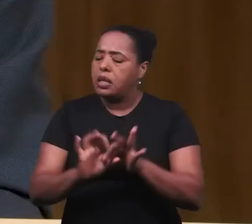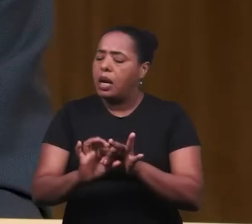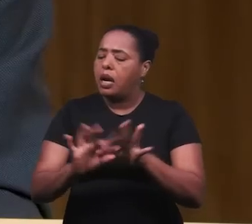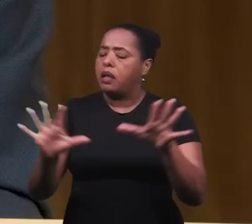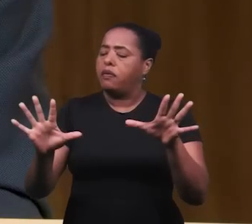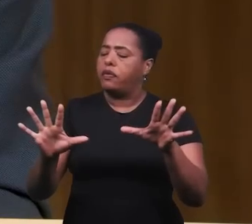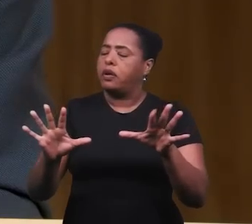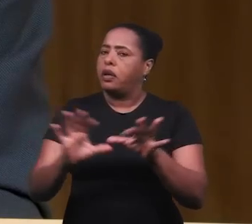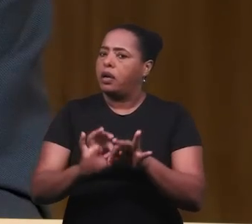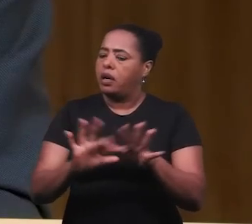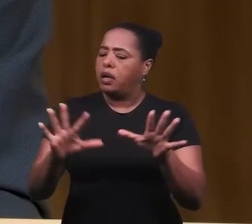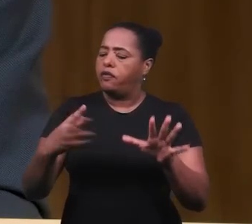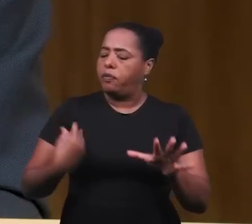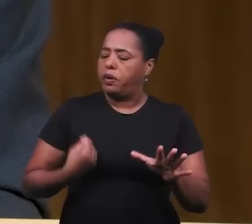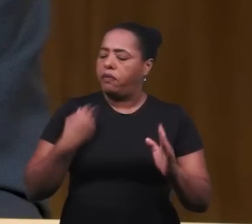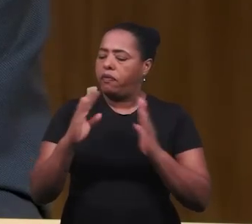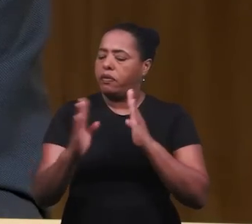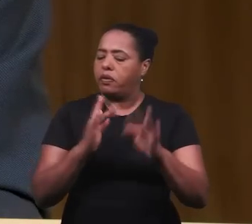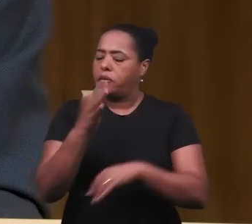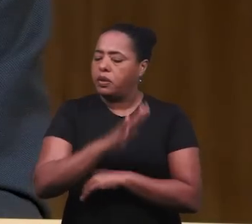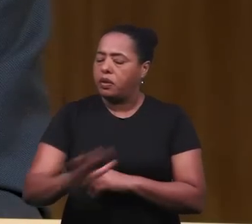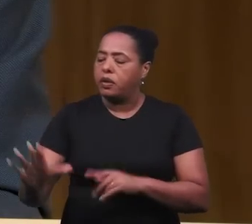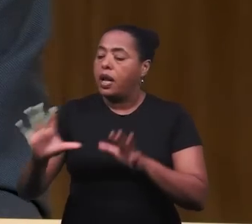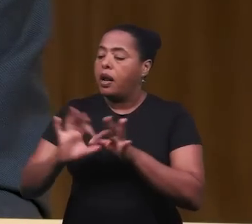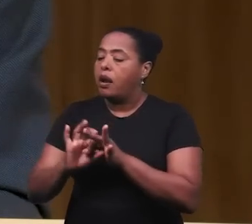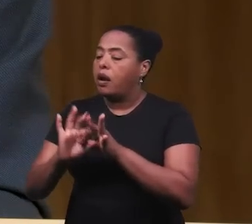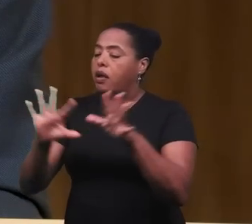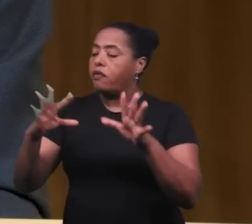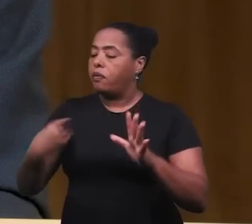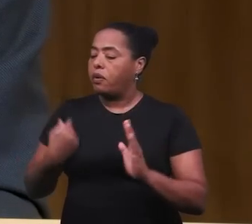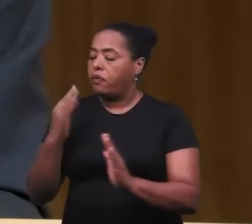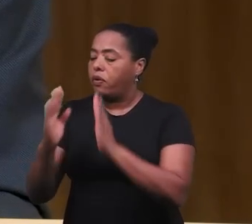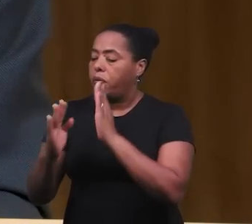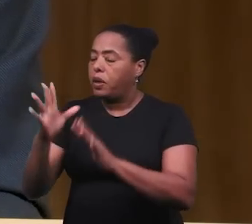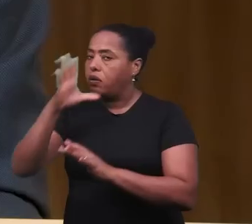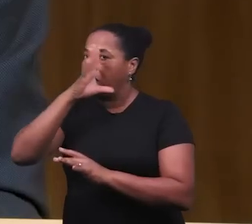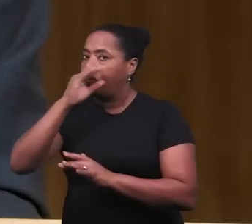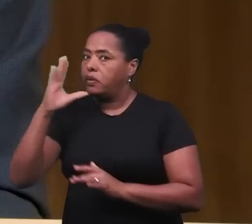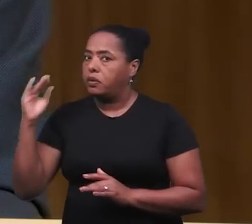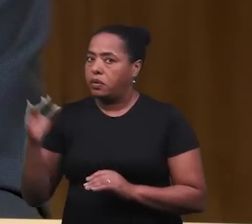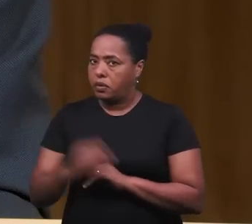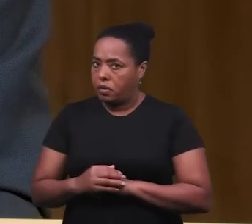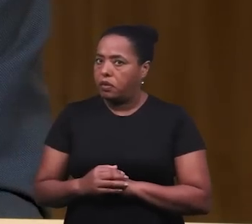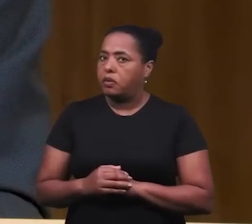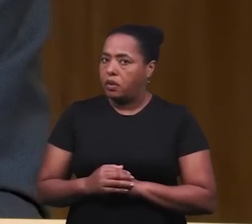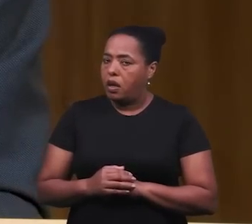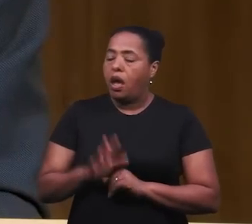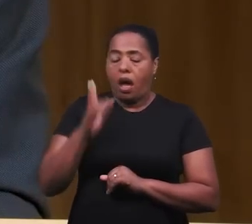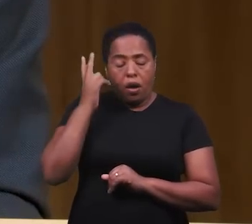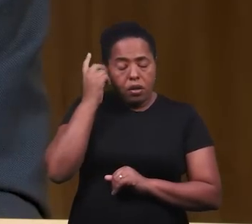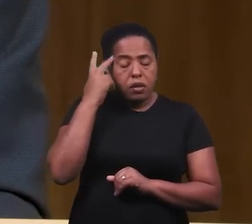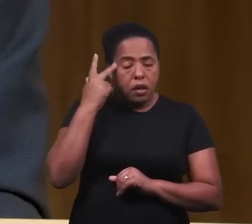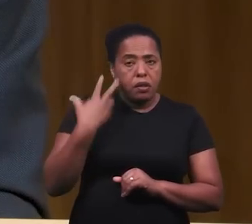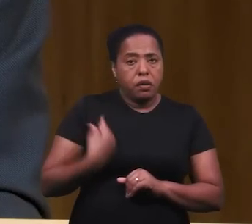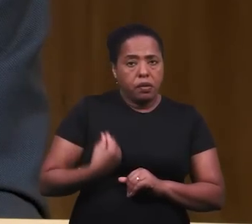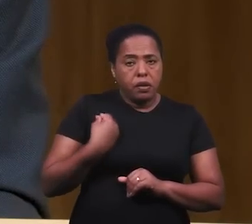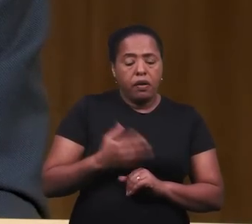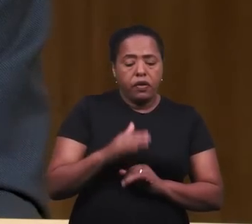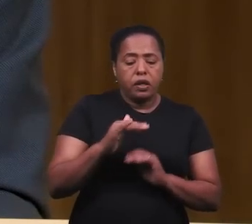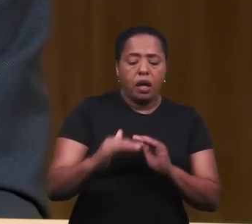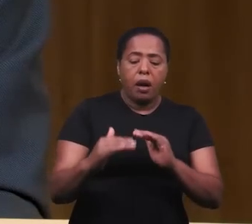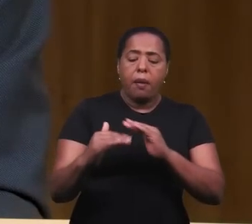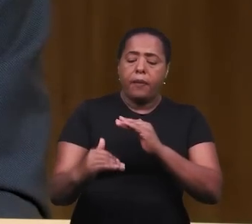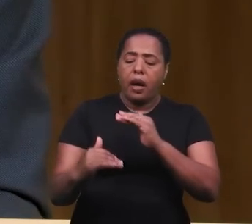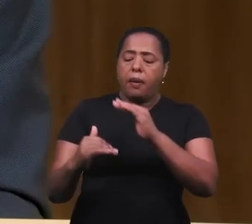criança a ter as suas responsabilidades, a ter as suas tarefas, mas deixar a criança ser criança. É deixar adolescente ser